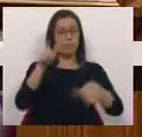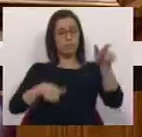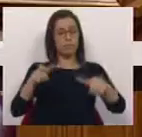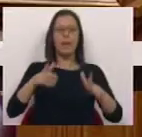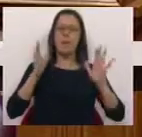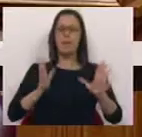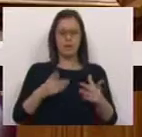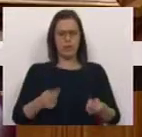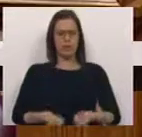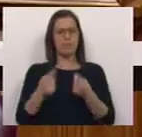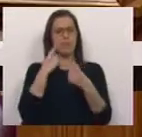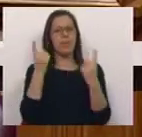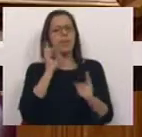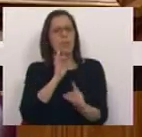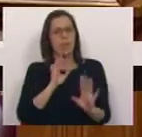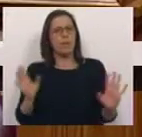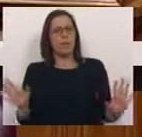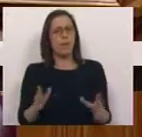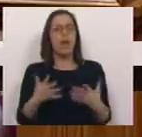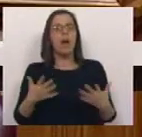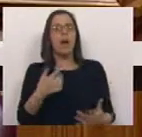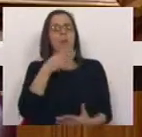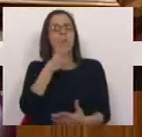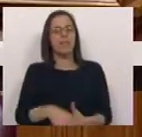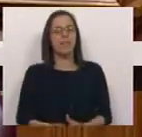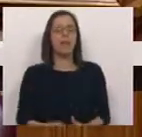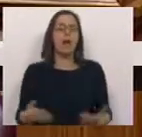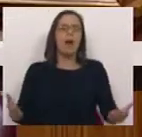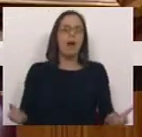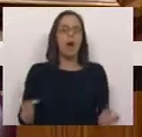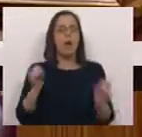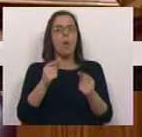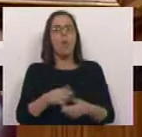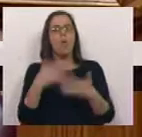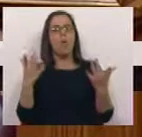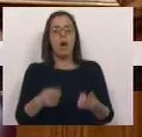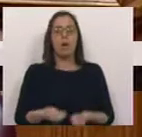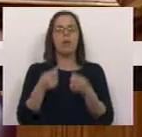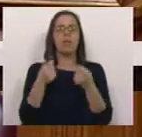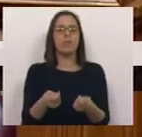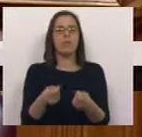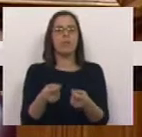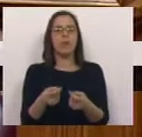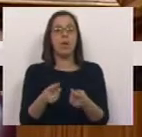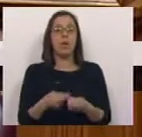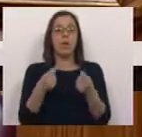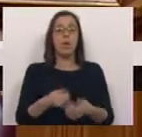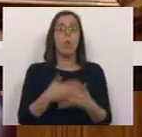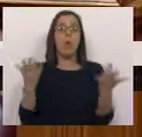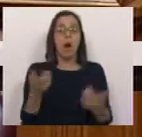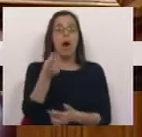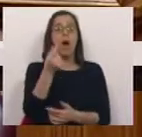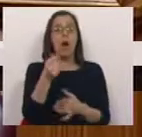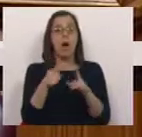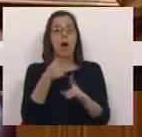é necessário investimento público de qualidade. E agora dizem-nos assim: pois, mas não há dinheiro porque o investimento, não há dinheiro para o investimento porque o dinheiro